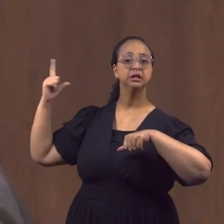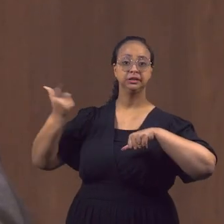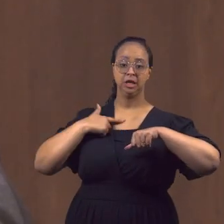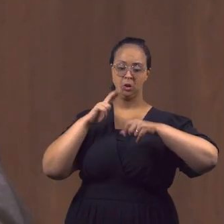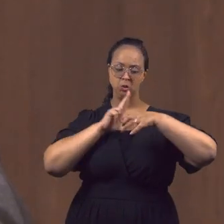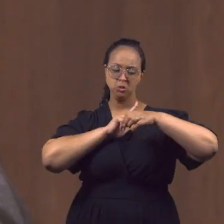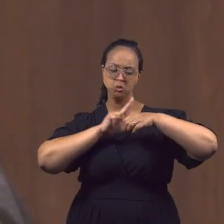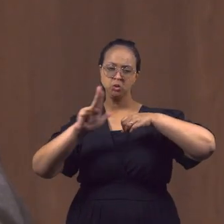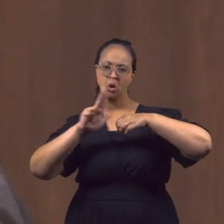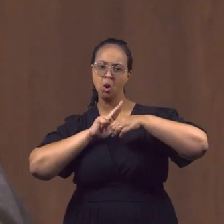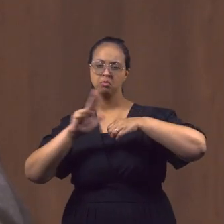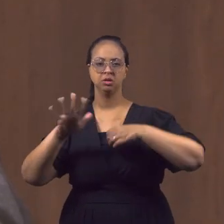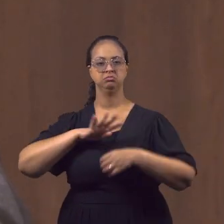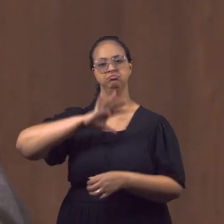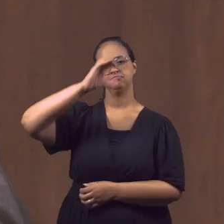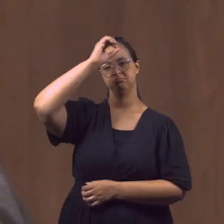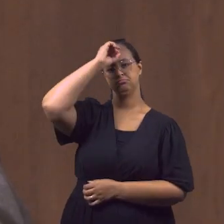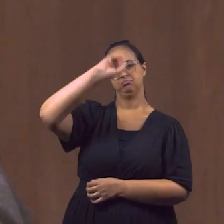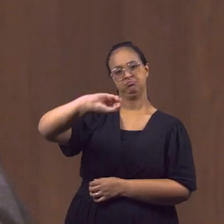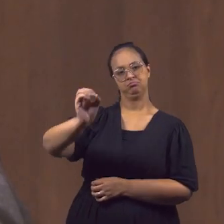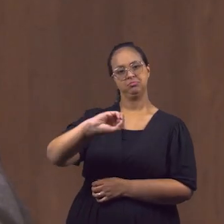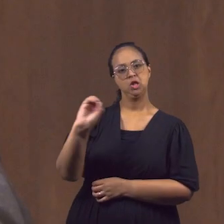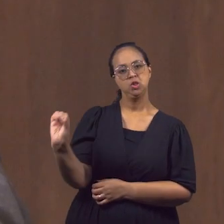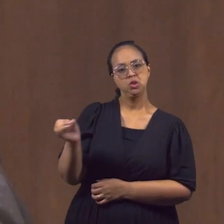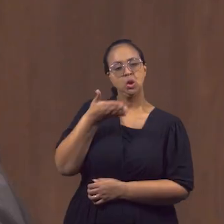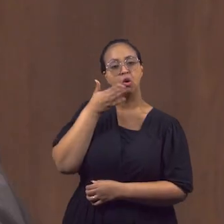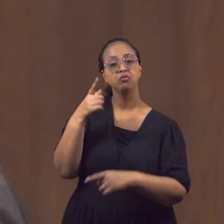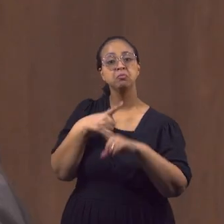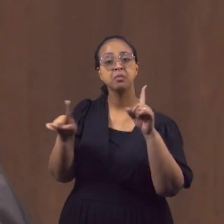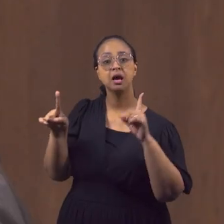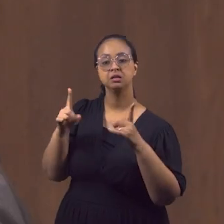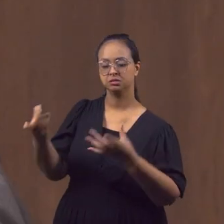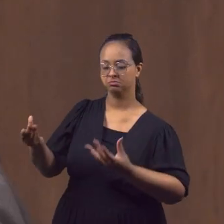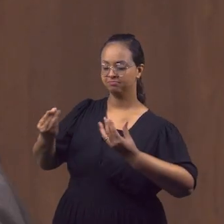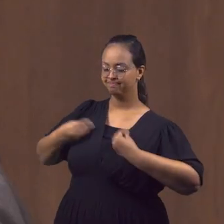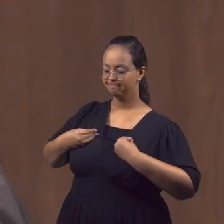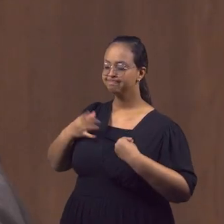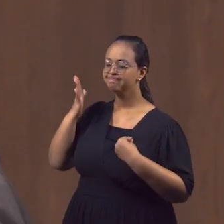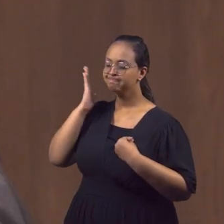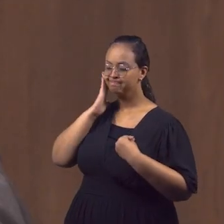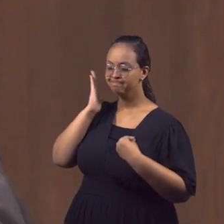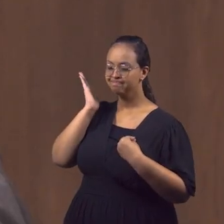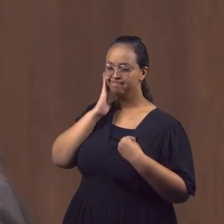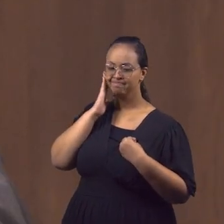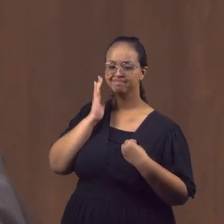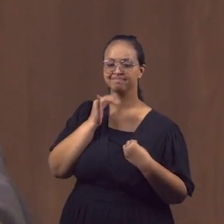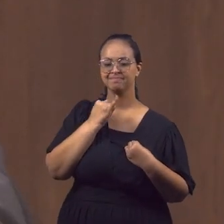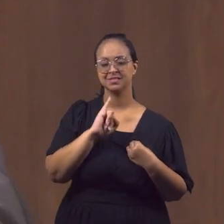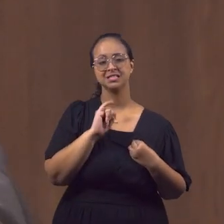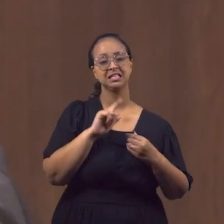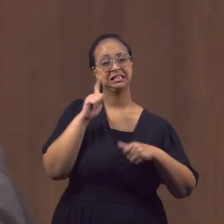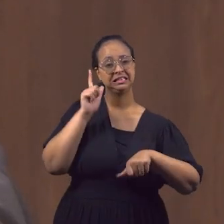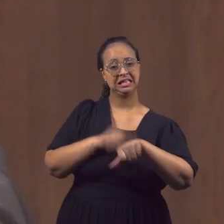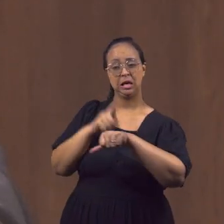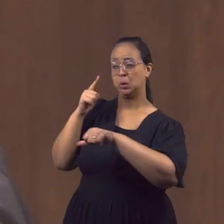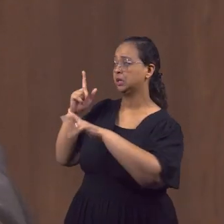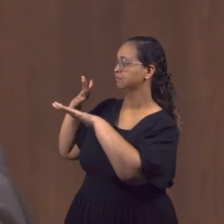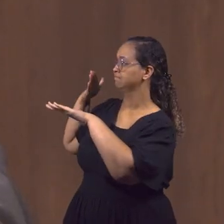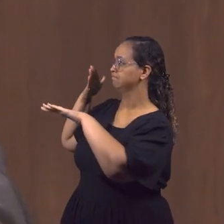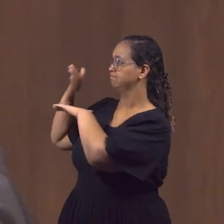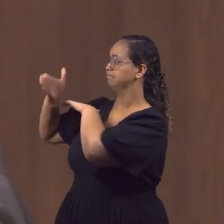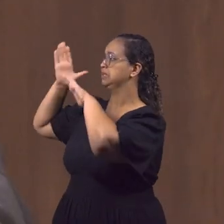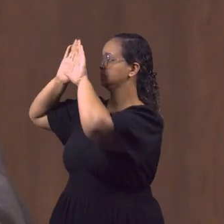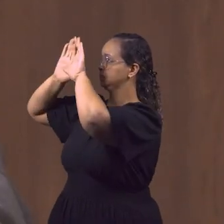novo nome escrito, o qual ninguém conhece, senão aquele que o recebe. Então, quando nós adentrarmos